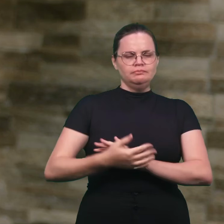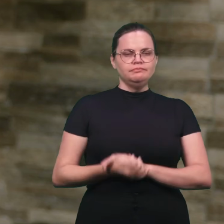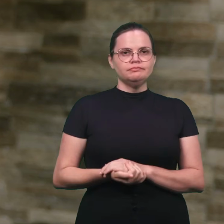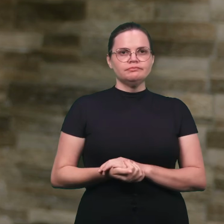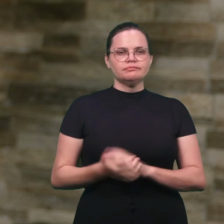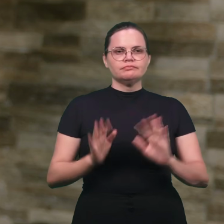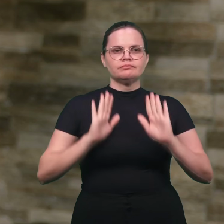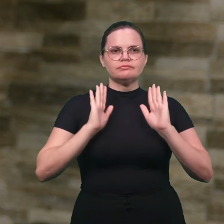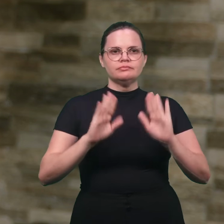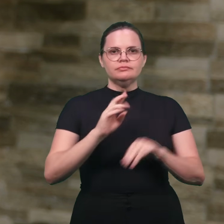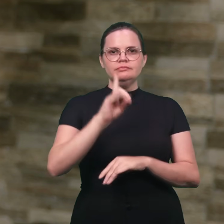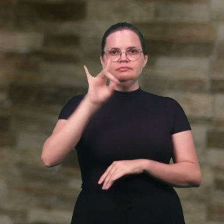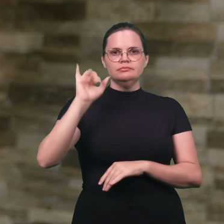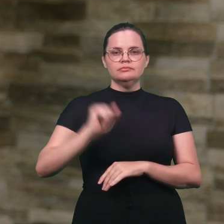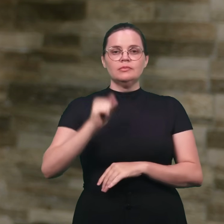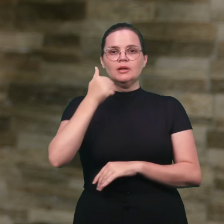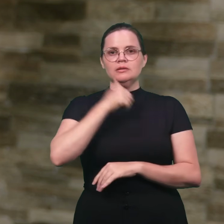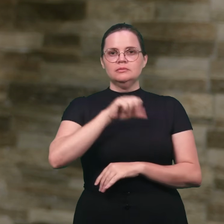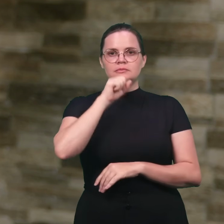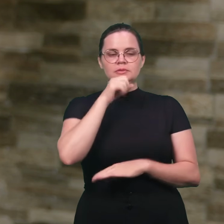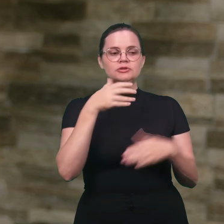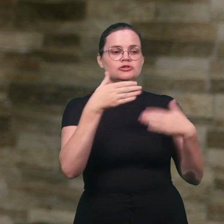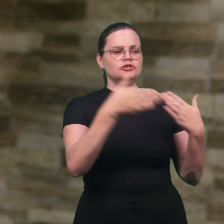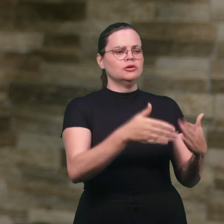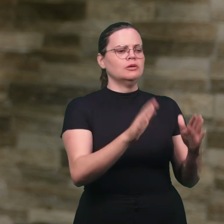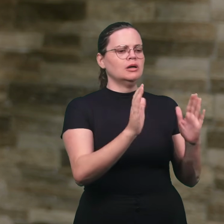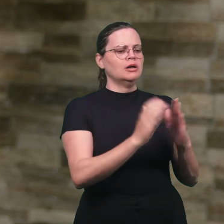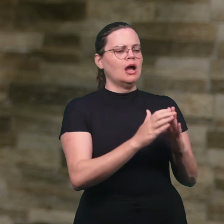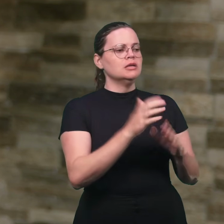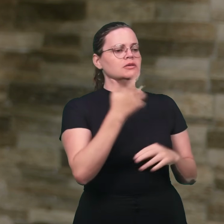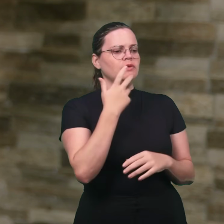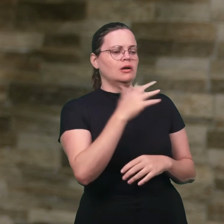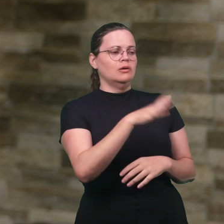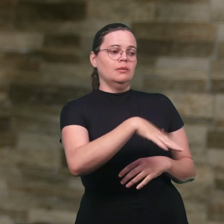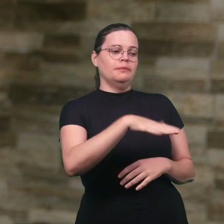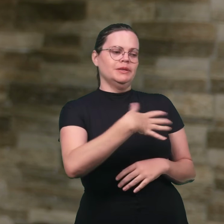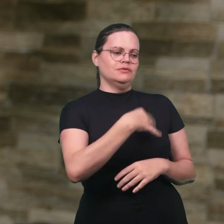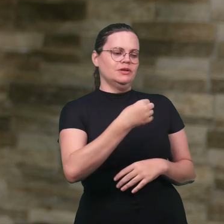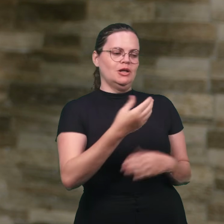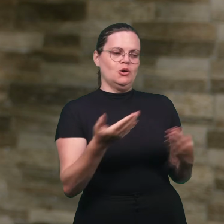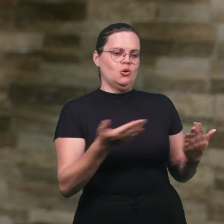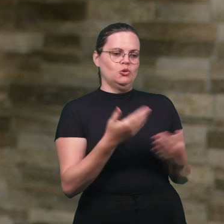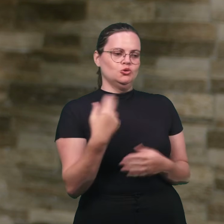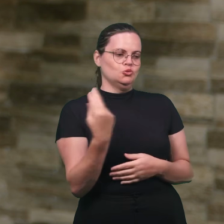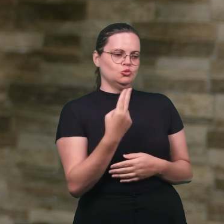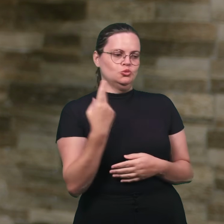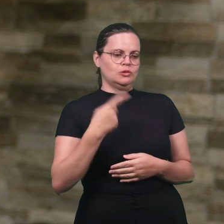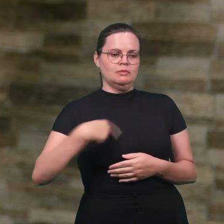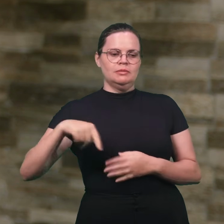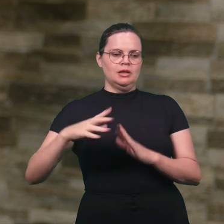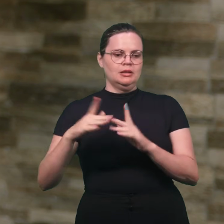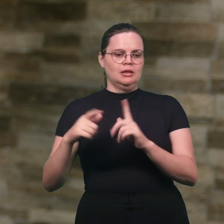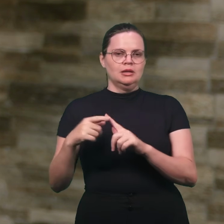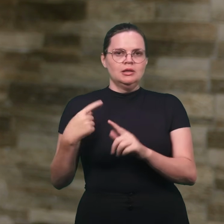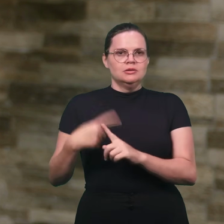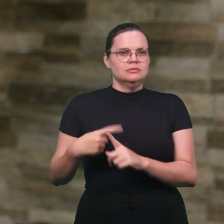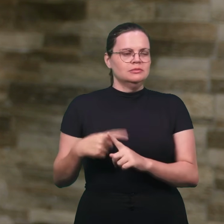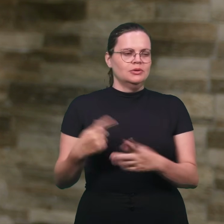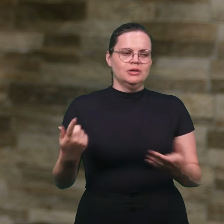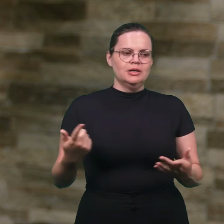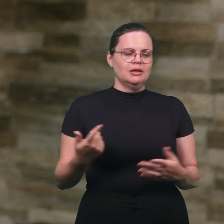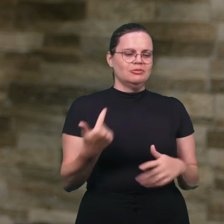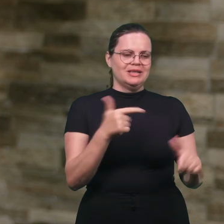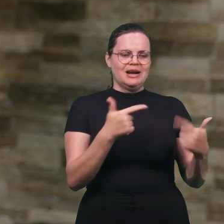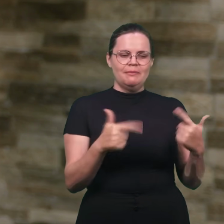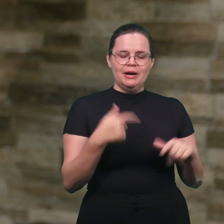Só que chegou um dia, a mãe chegou em casa e falou: filhinhas, hoje nós não vamos na igreja, porque a mamãe não conseguiu, o trabalho não foi muito bem, a